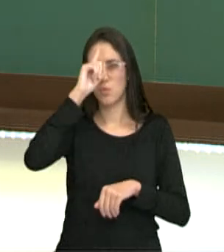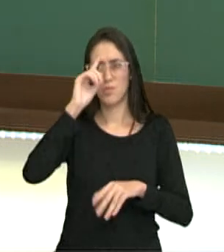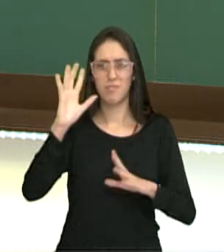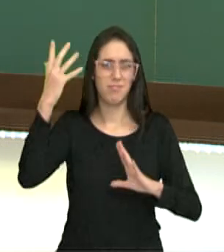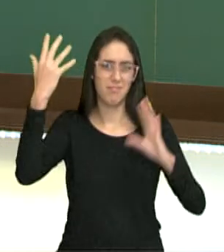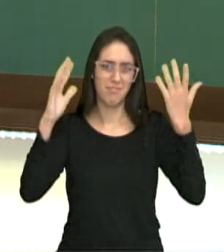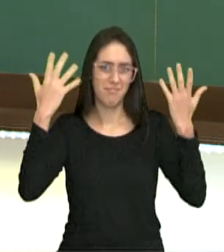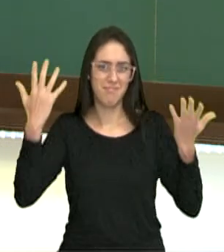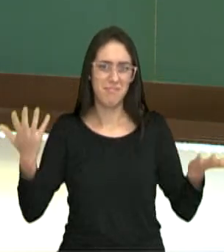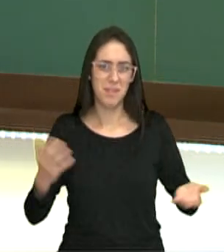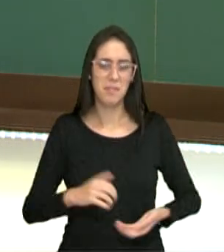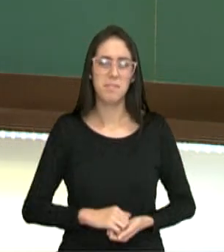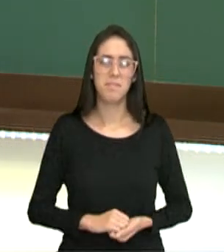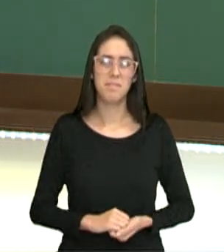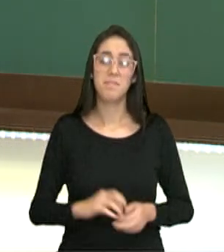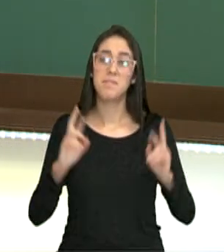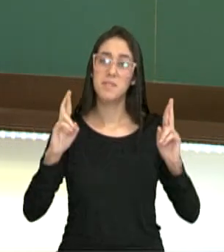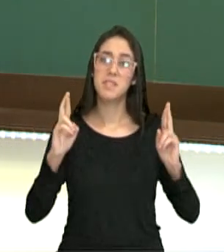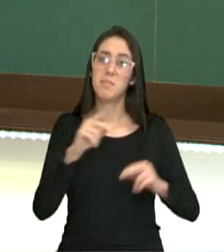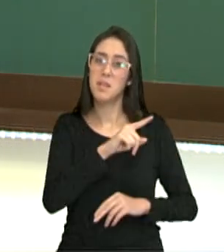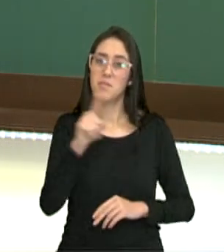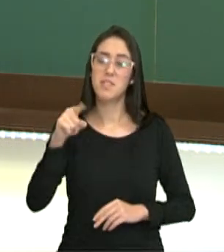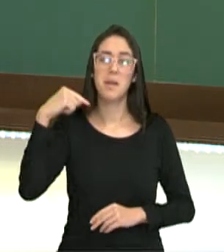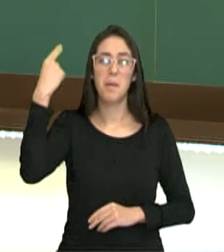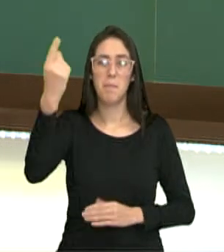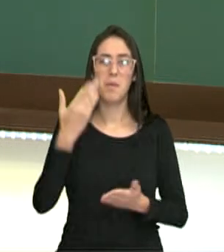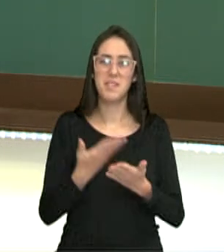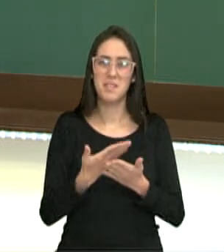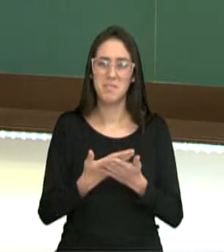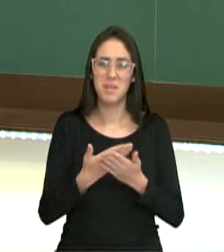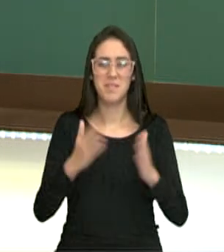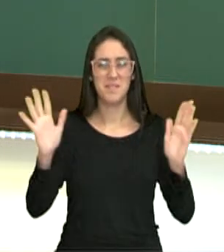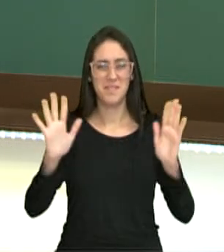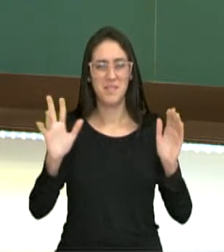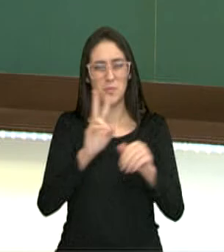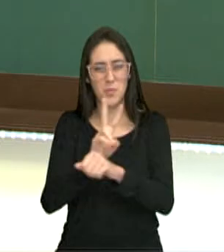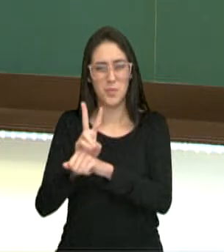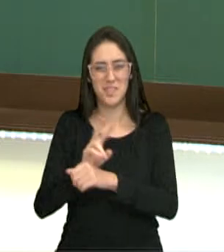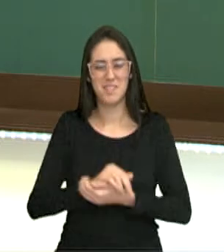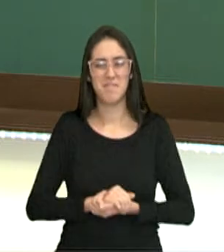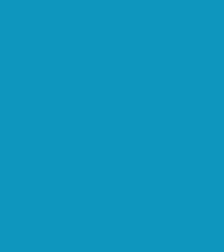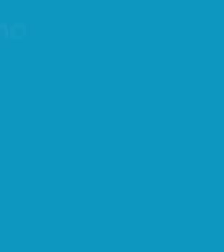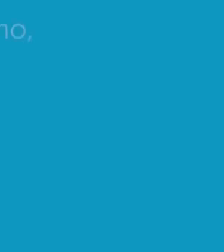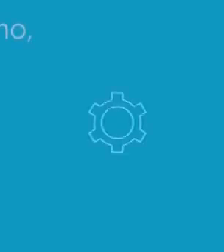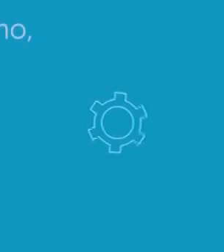dia. Tá? Espero vocês aí na próxima aula. Fiquem bem, gente!